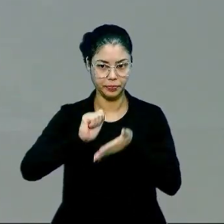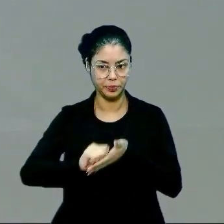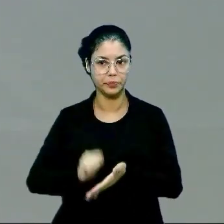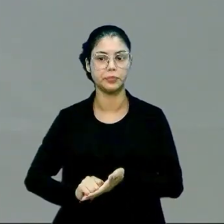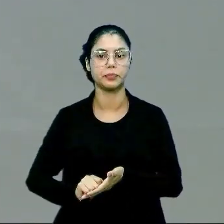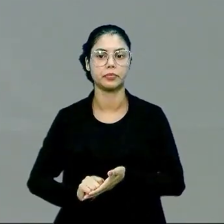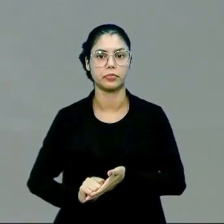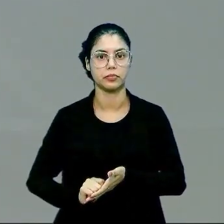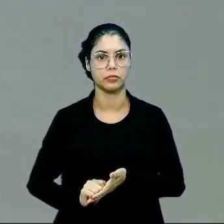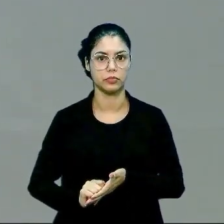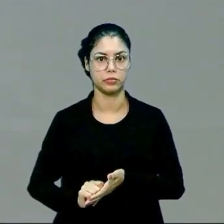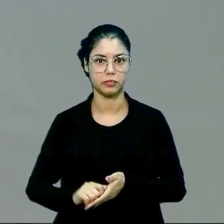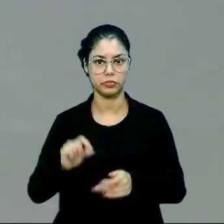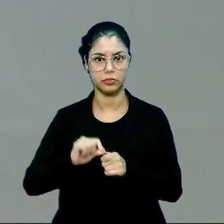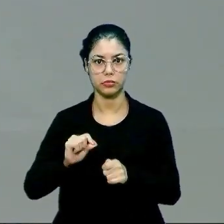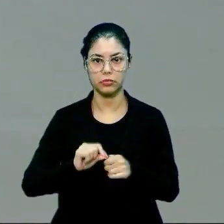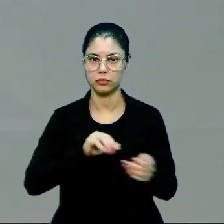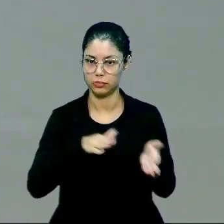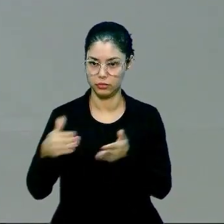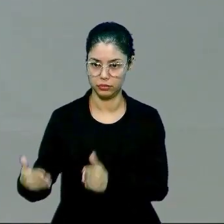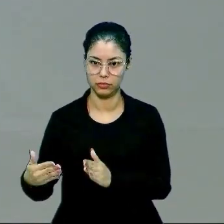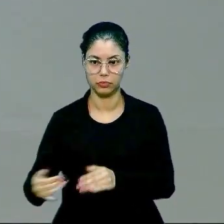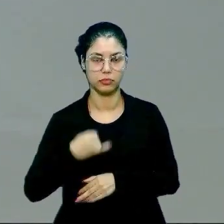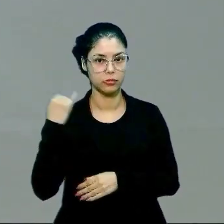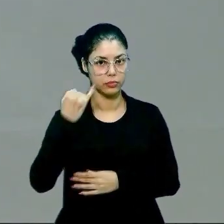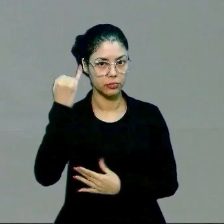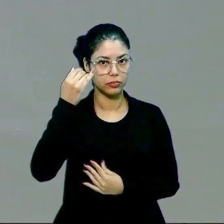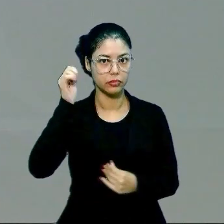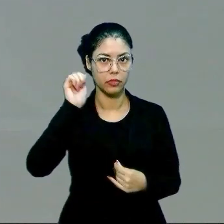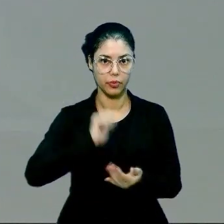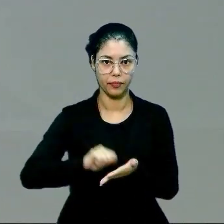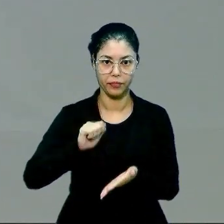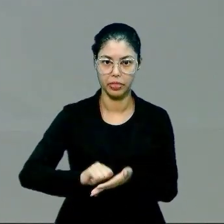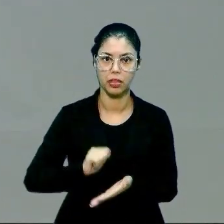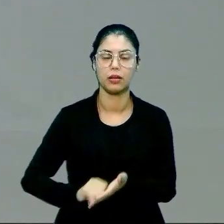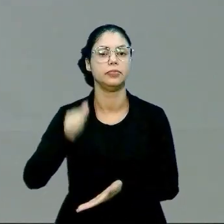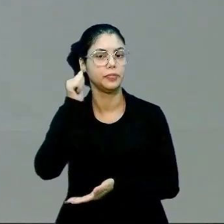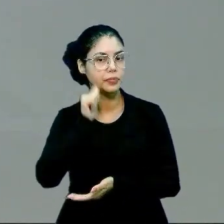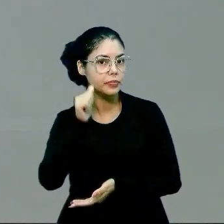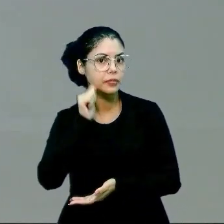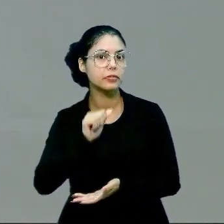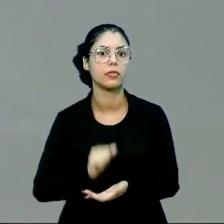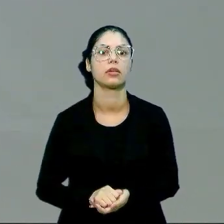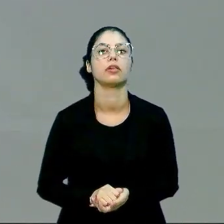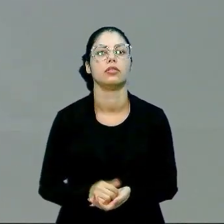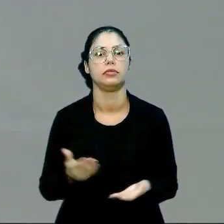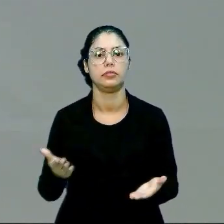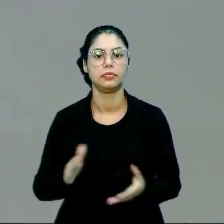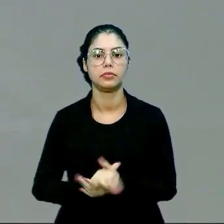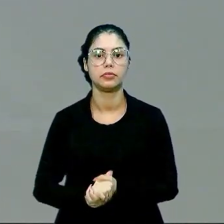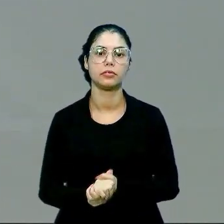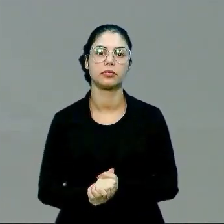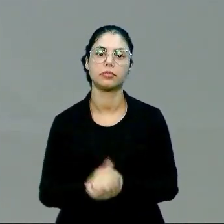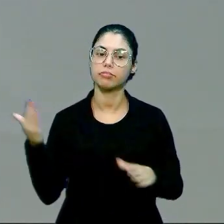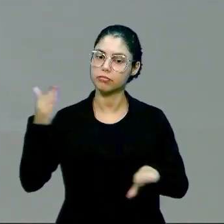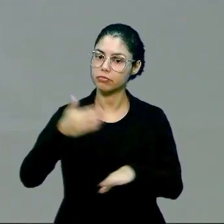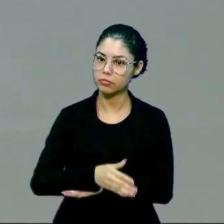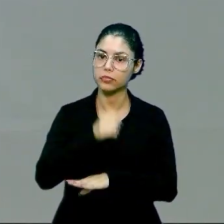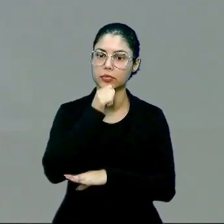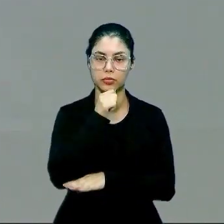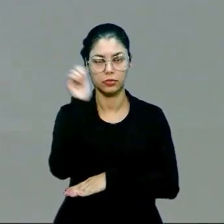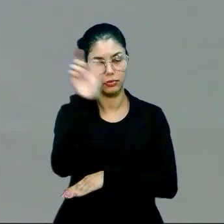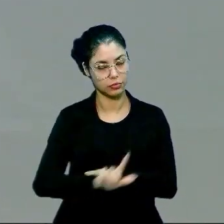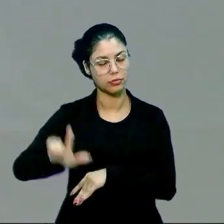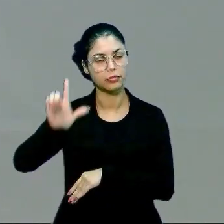escritores dessa fase, principalmente escritoras femininas, não é? Mulheres que entram aí no mundo